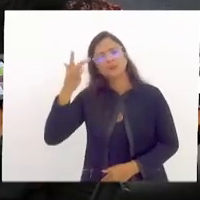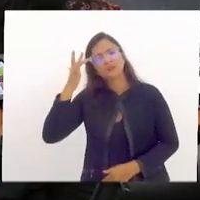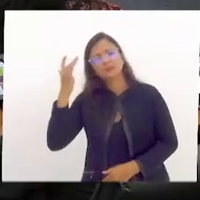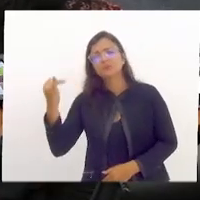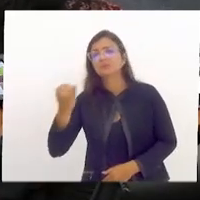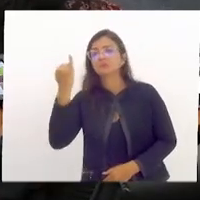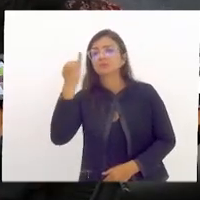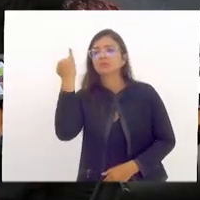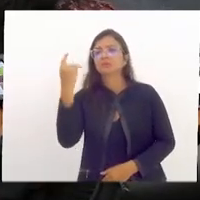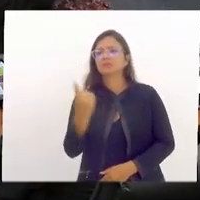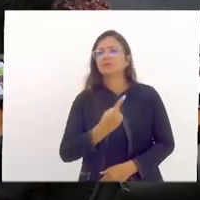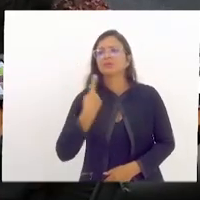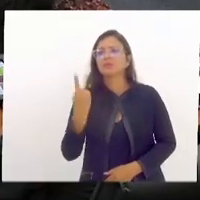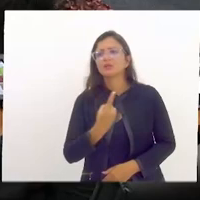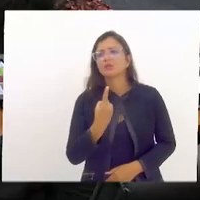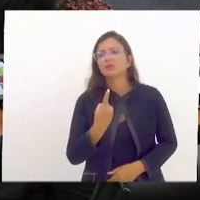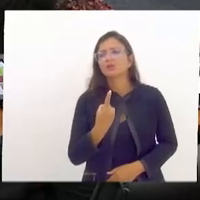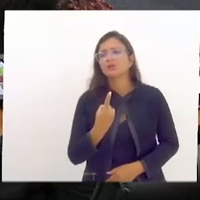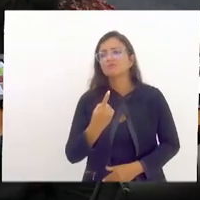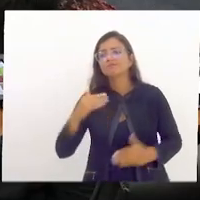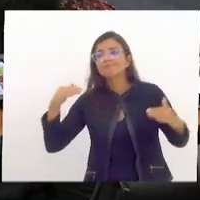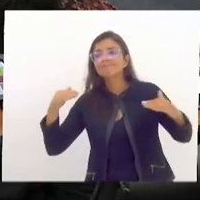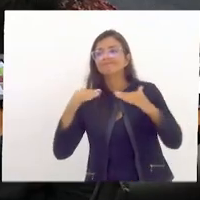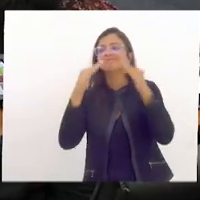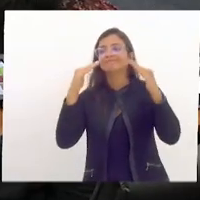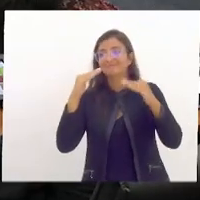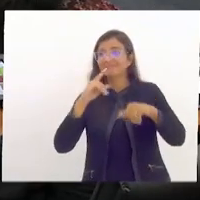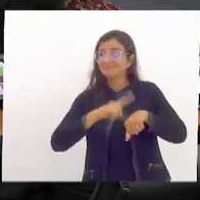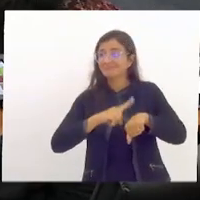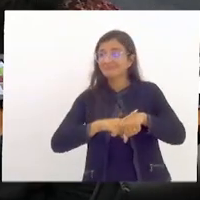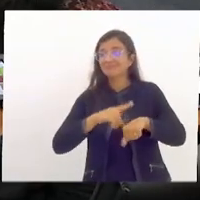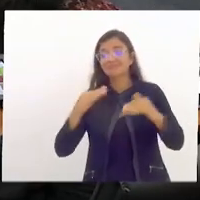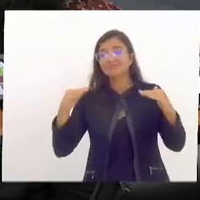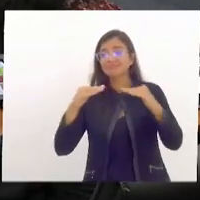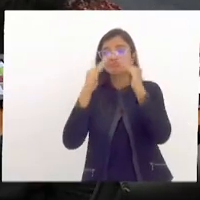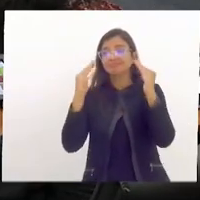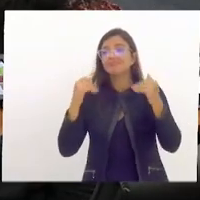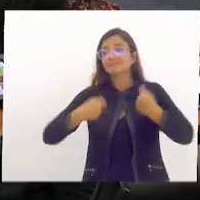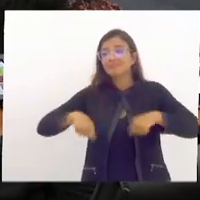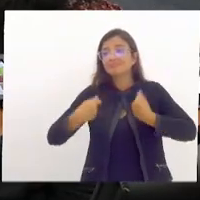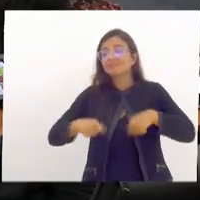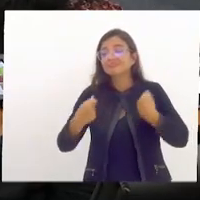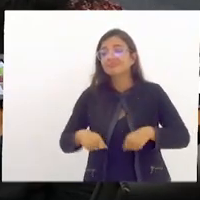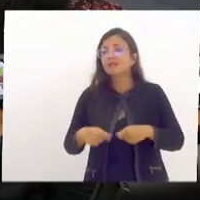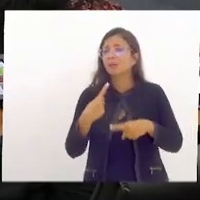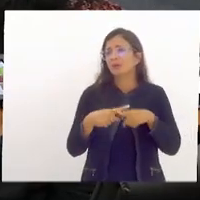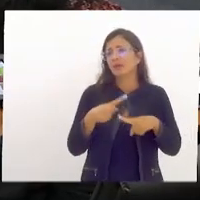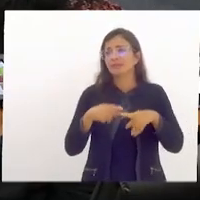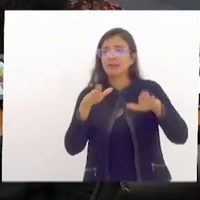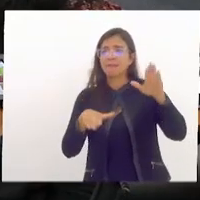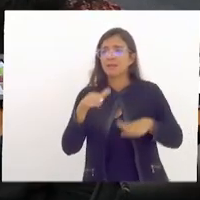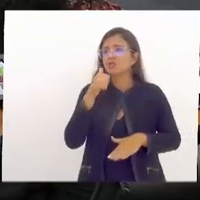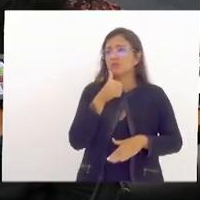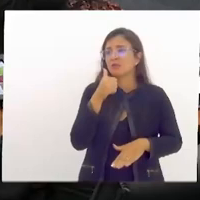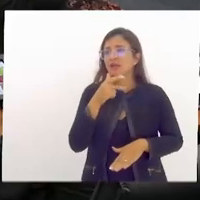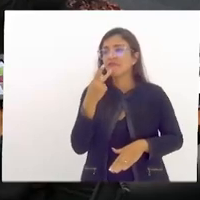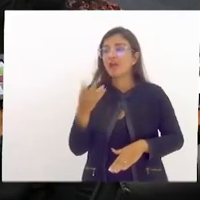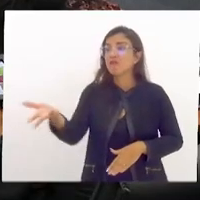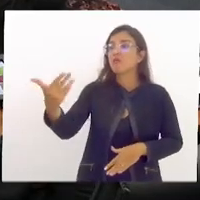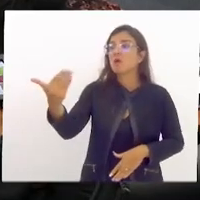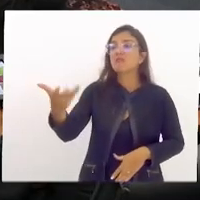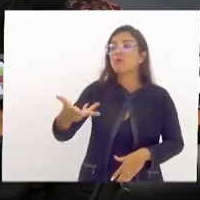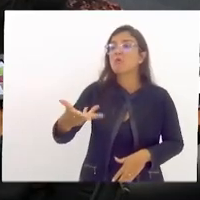presidenta, termos aqui uma equidade de tempo, né? Porque, às vezes, quando as mulheres vão falar, todo mundo